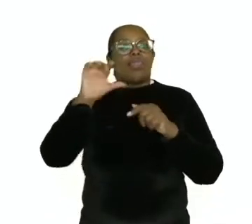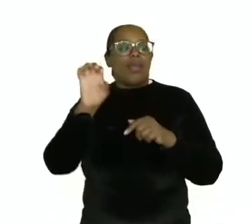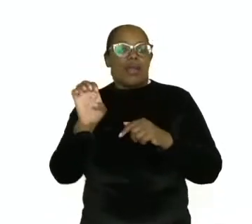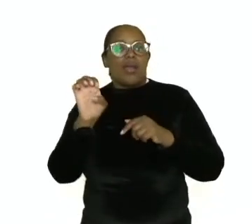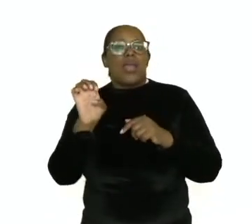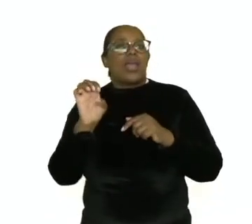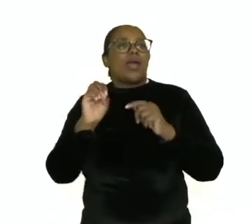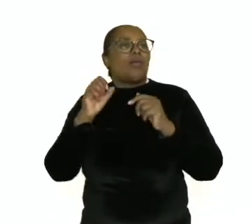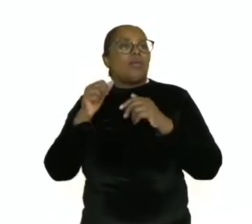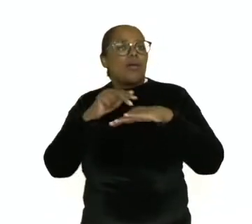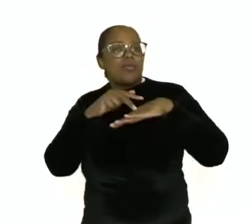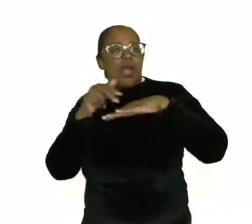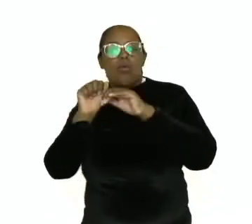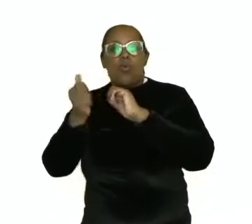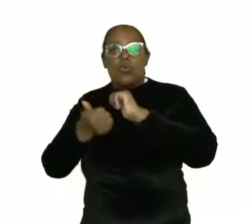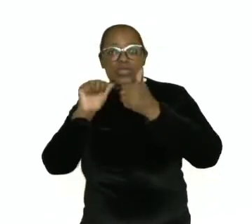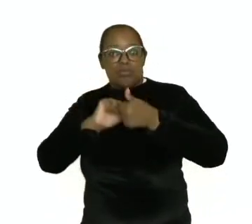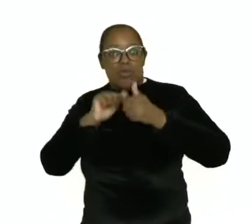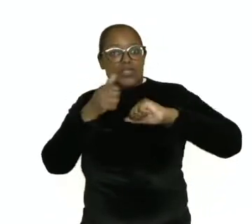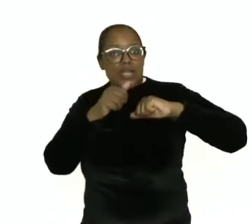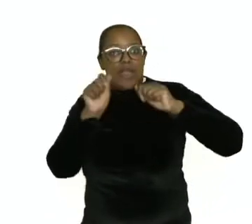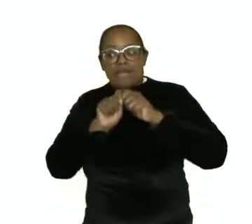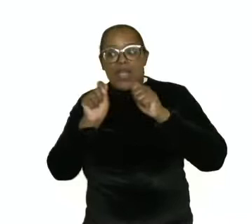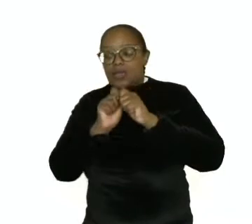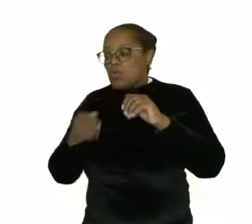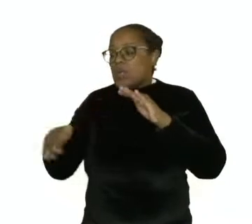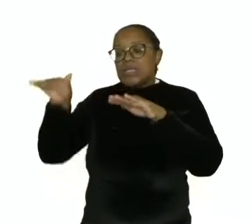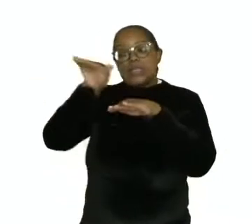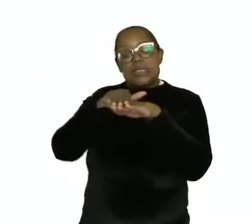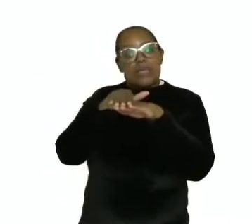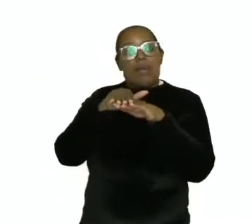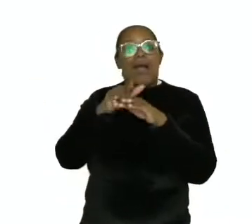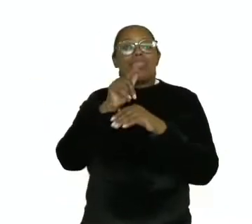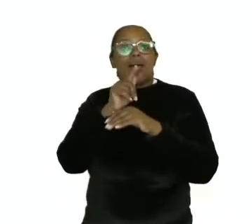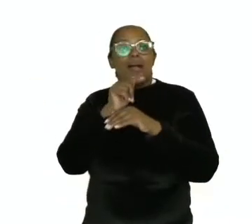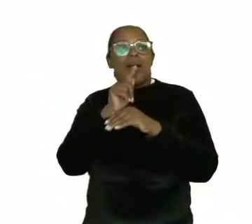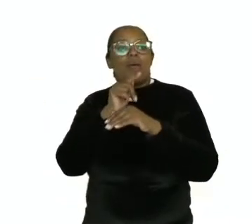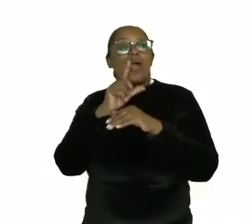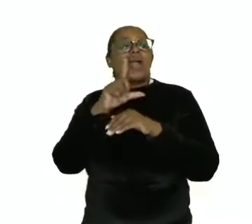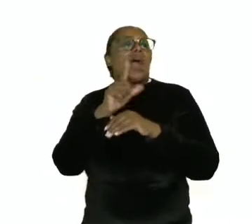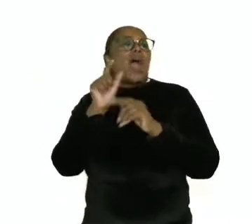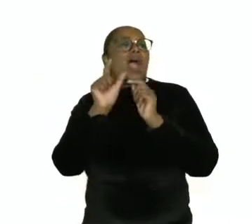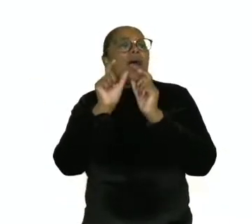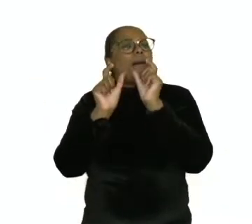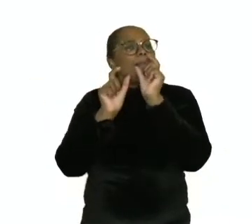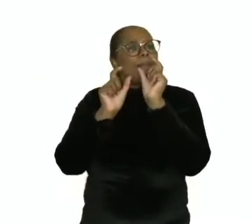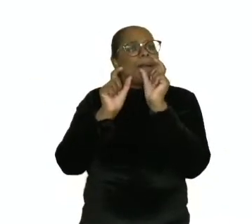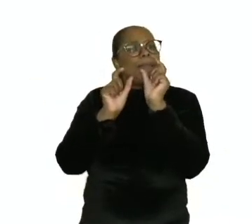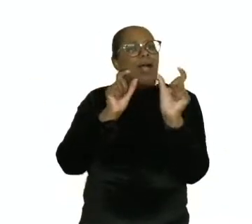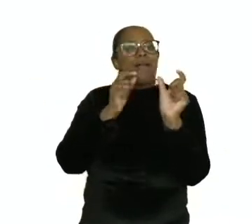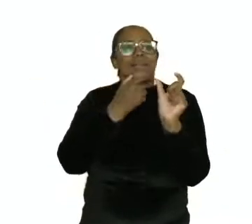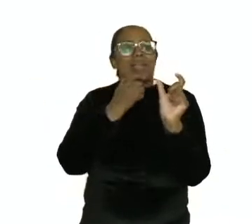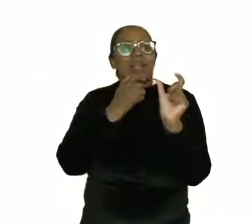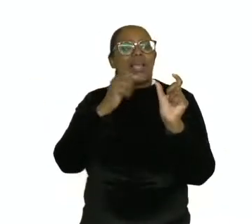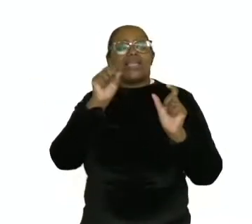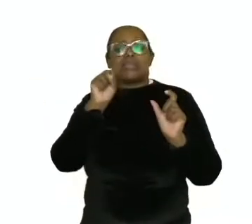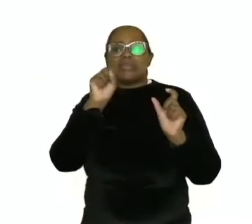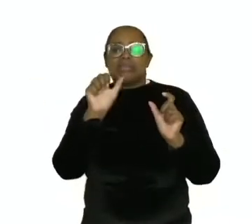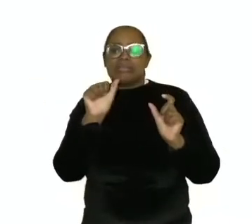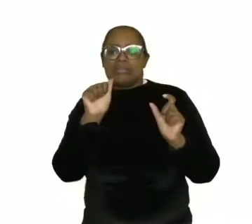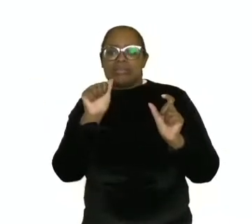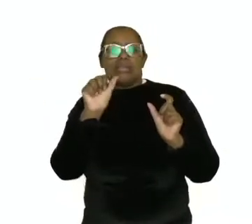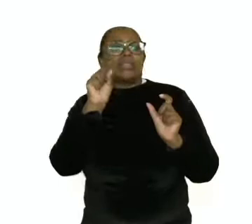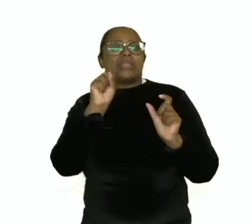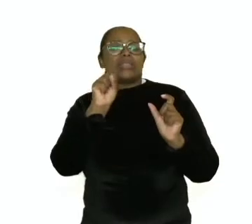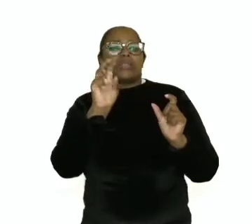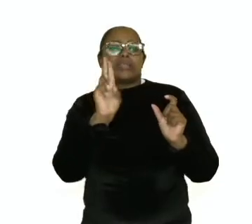água, quer dizer, em cima da água. Seu nome provém da palavra inglesa surface. Basicamente,